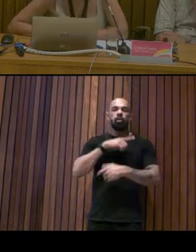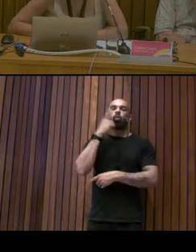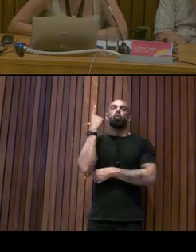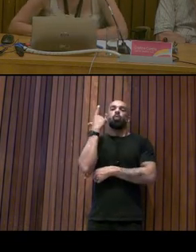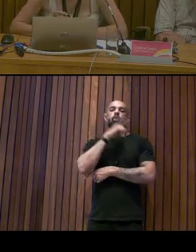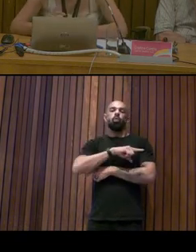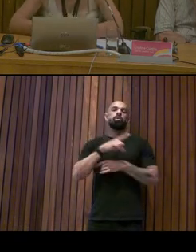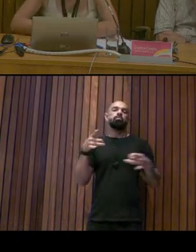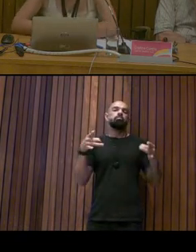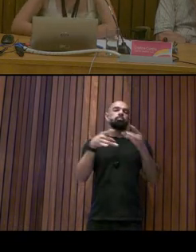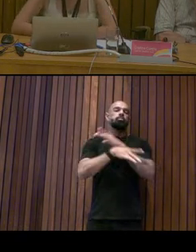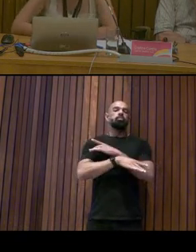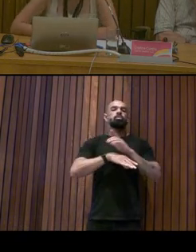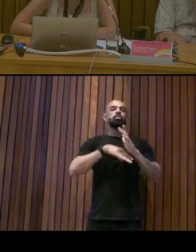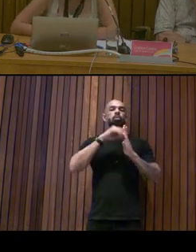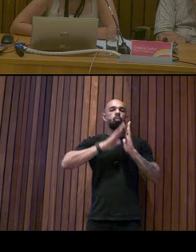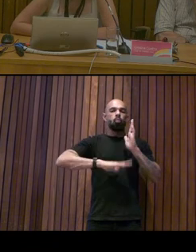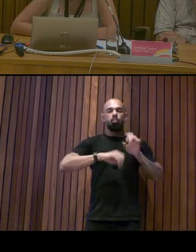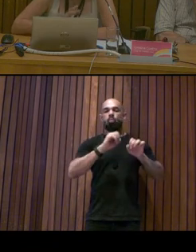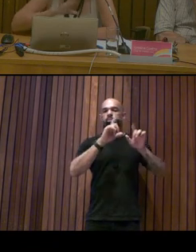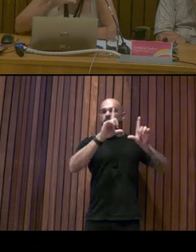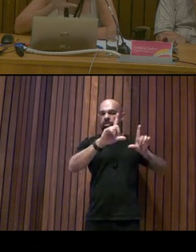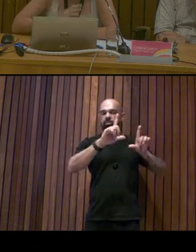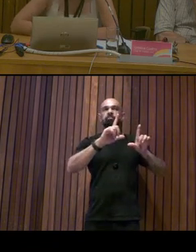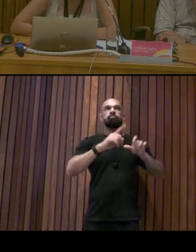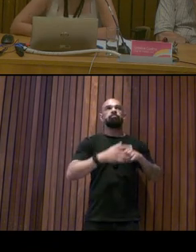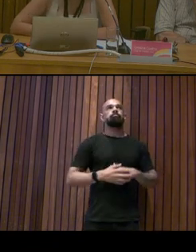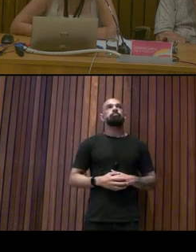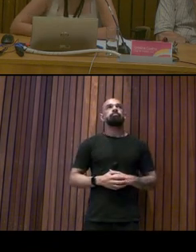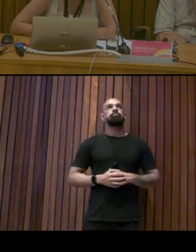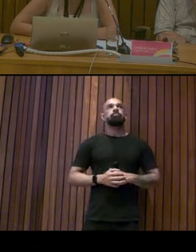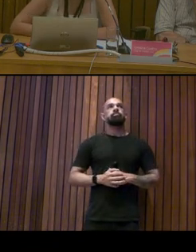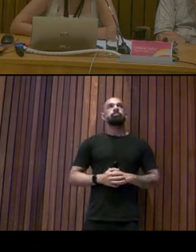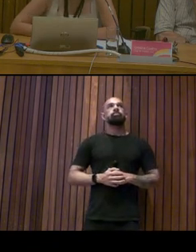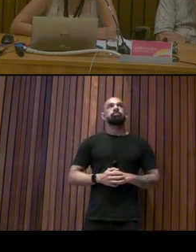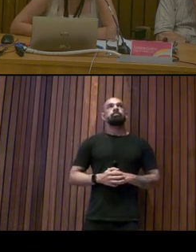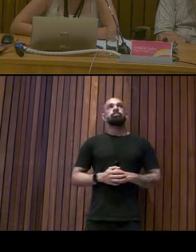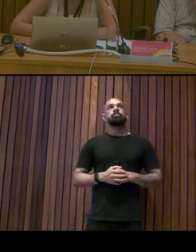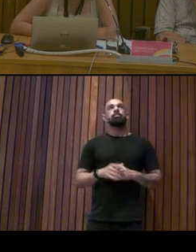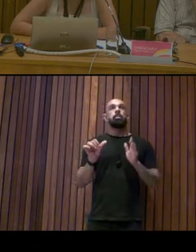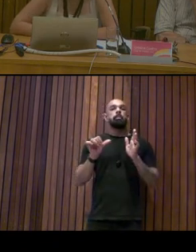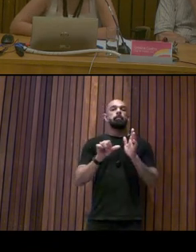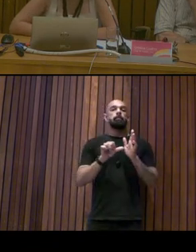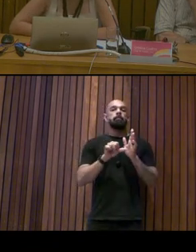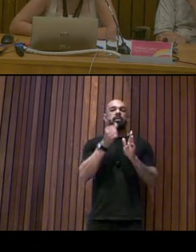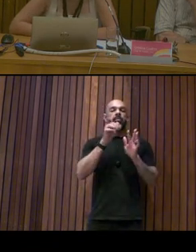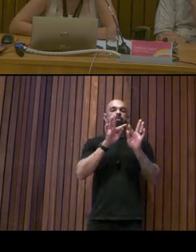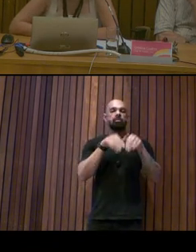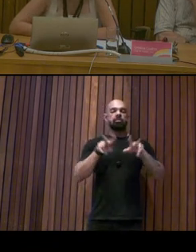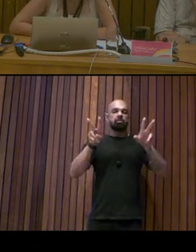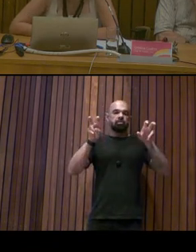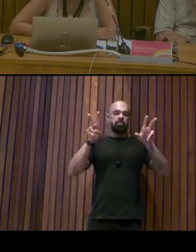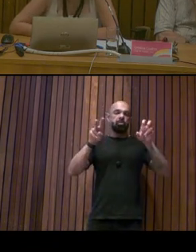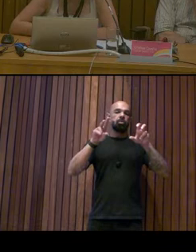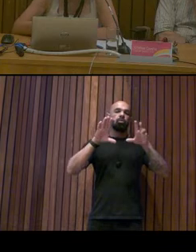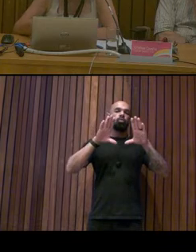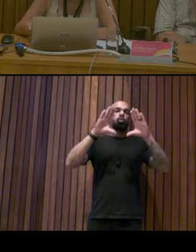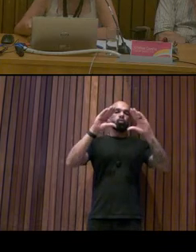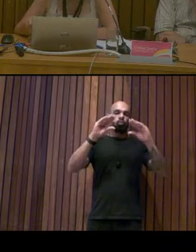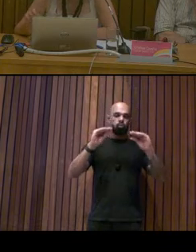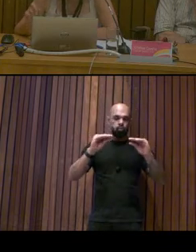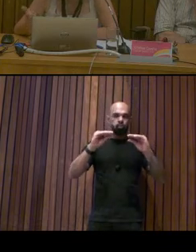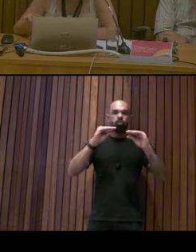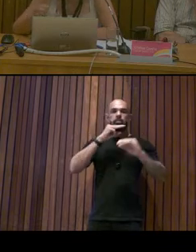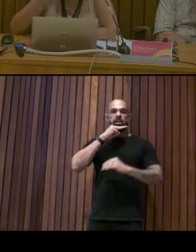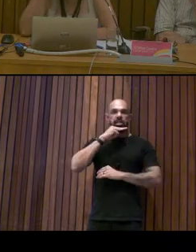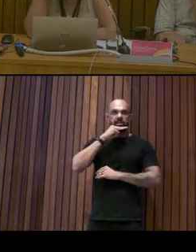conseguiu fazer o mural dele. Foi finalizado primeiro. Ele deu o nome de Noturno e Manguinho.